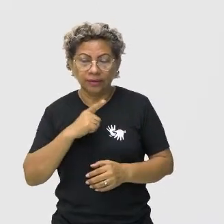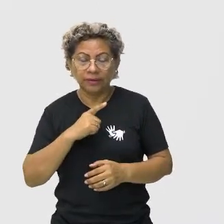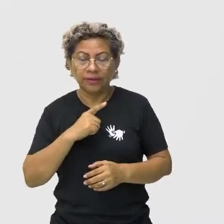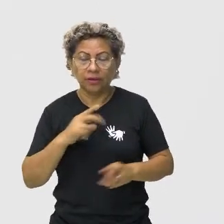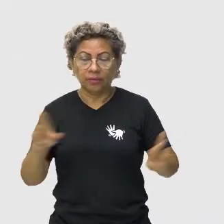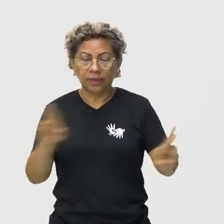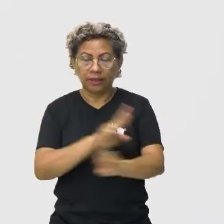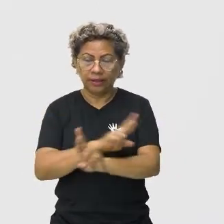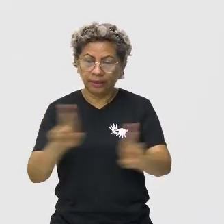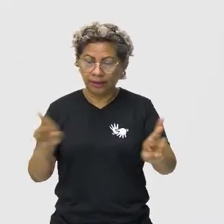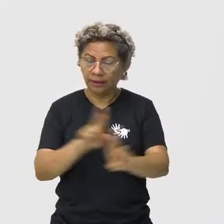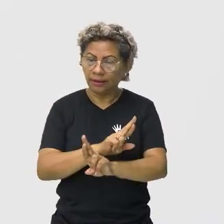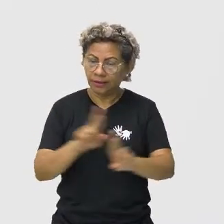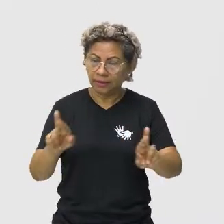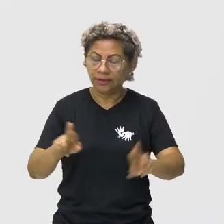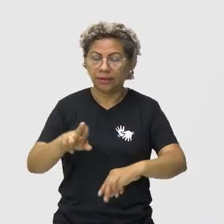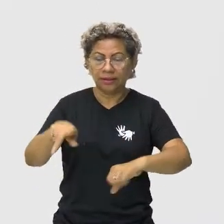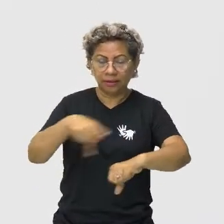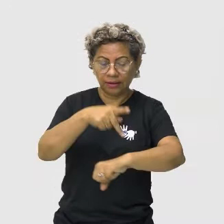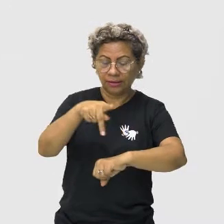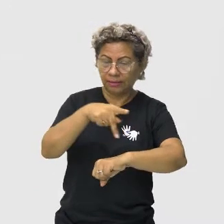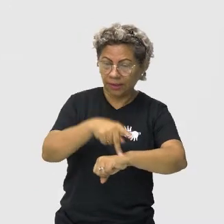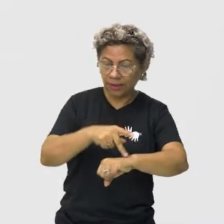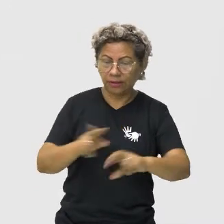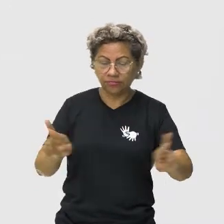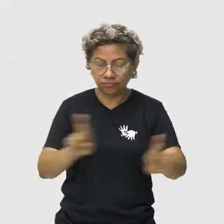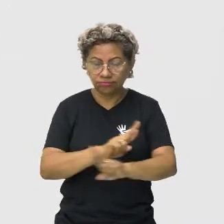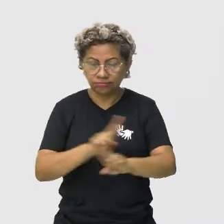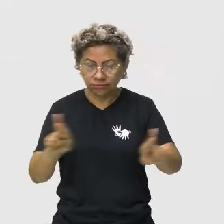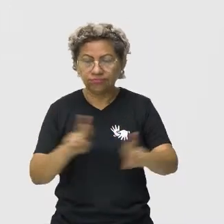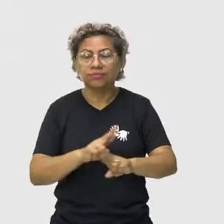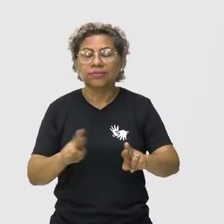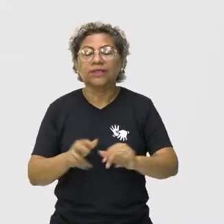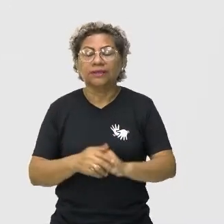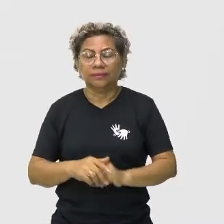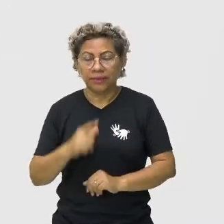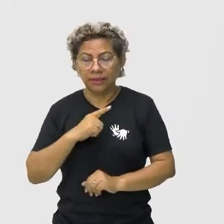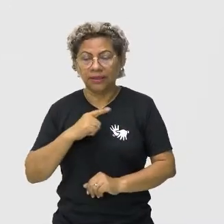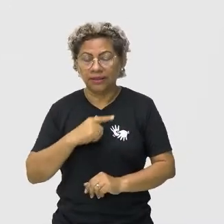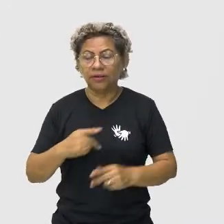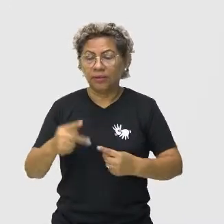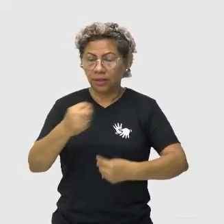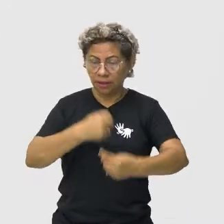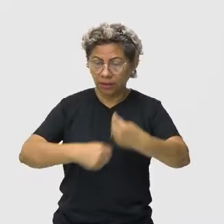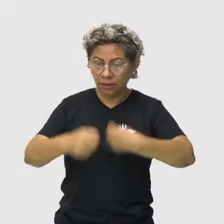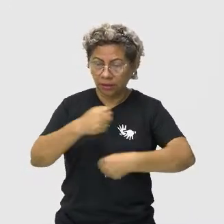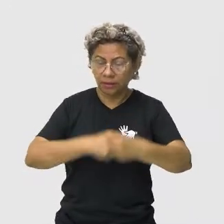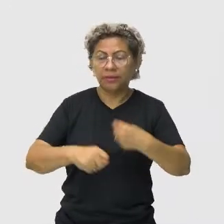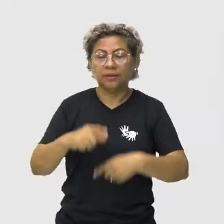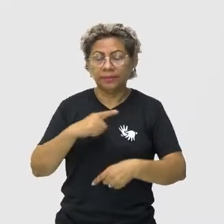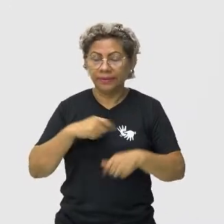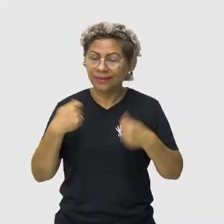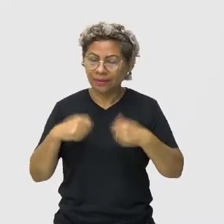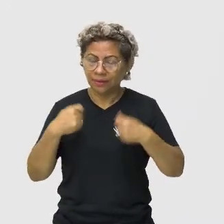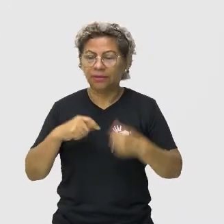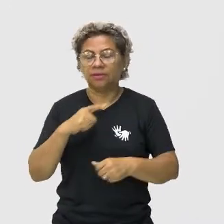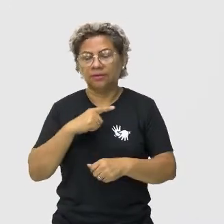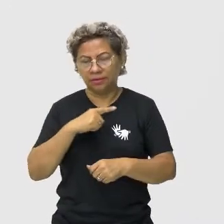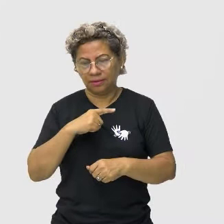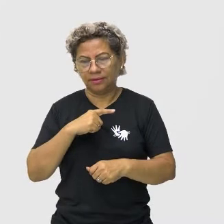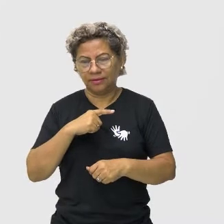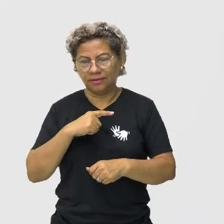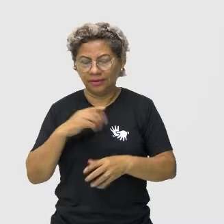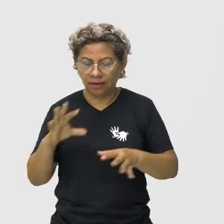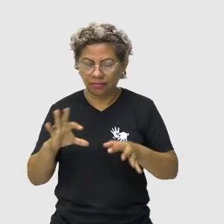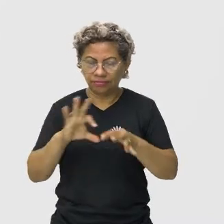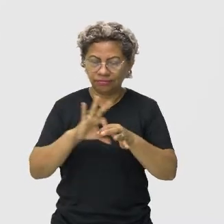né? Queriam desenvolver sua economia. Por mais forte que seja uma economia, ela vai ter que ter parceria, tá? Então, ela